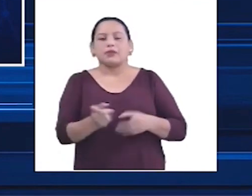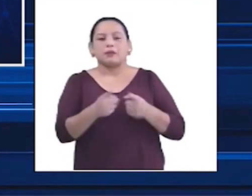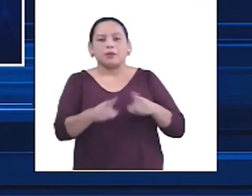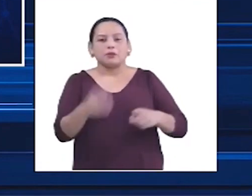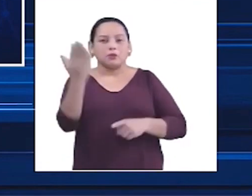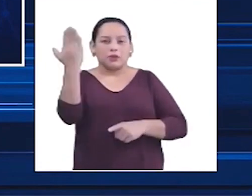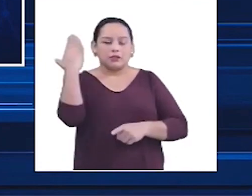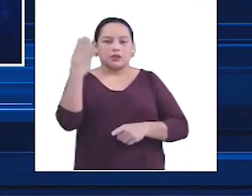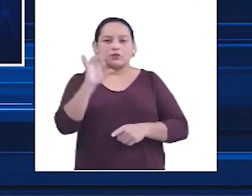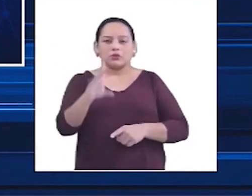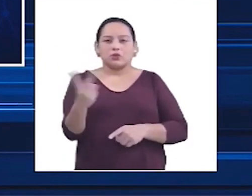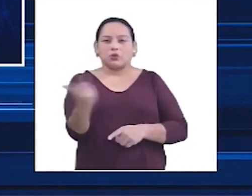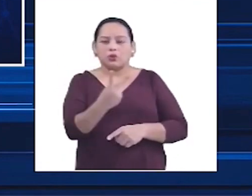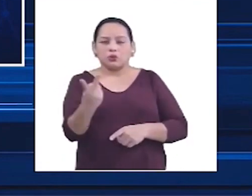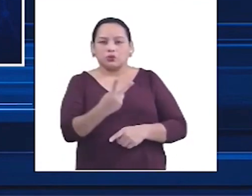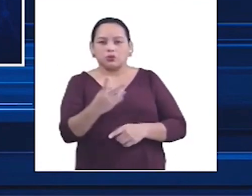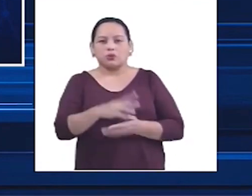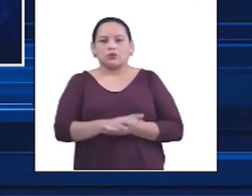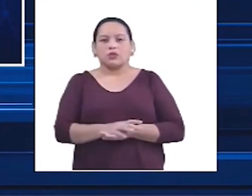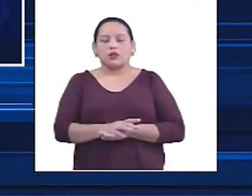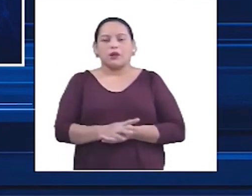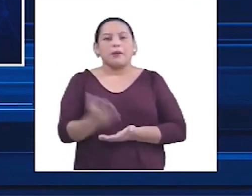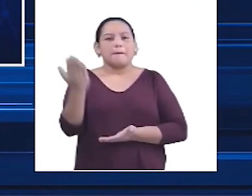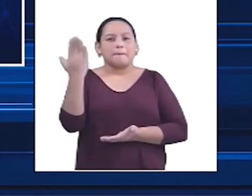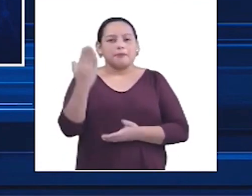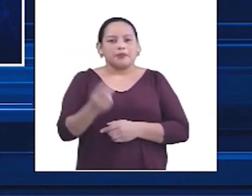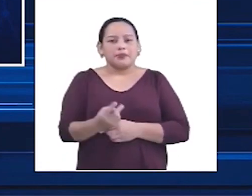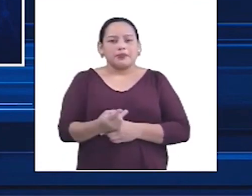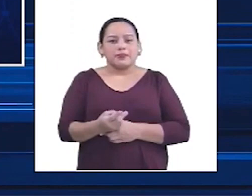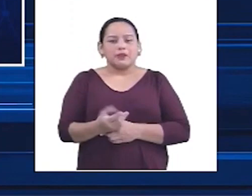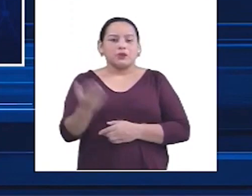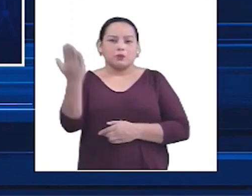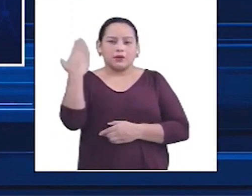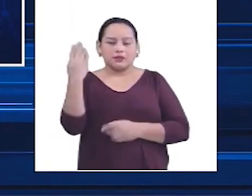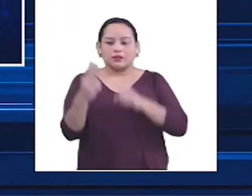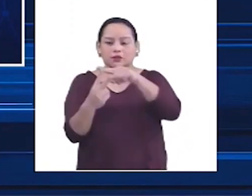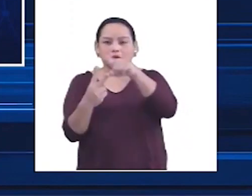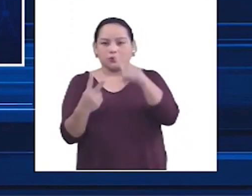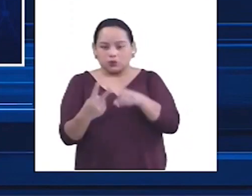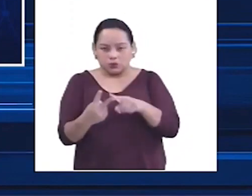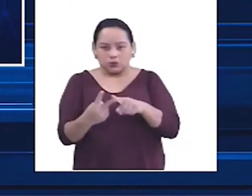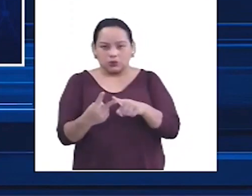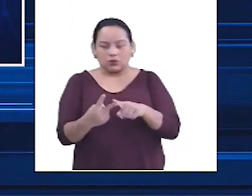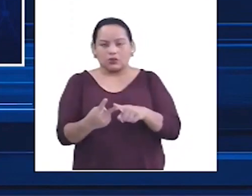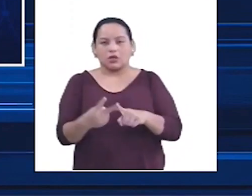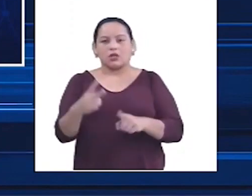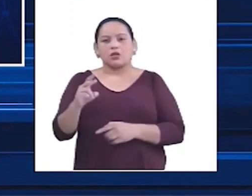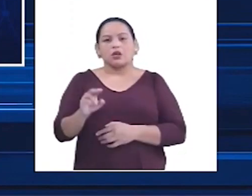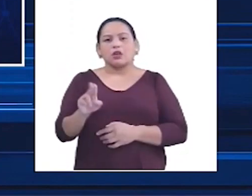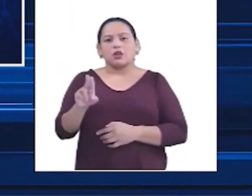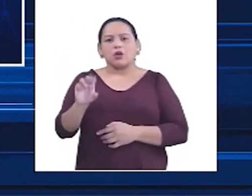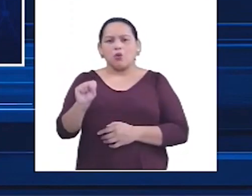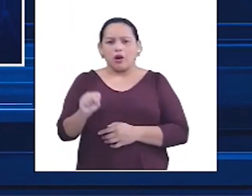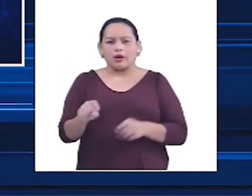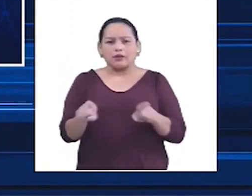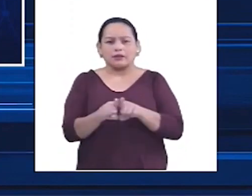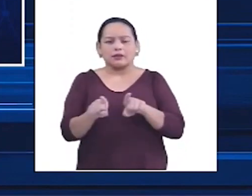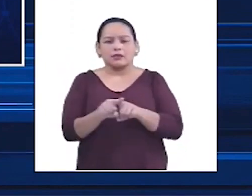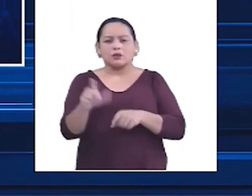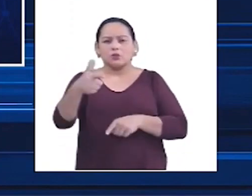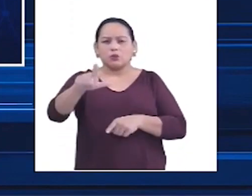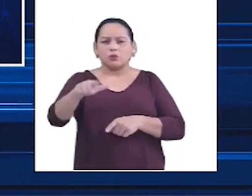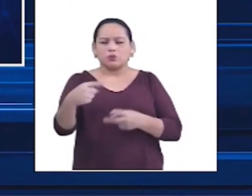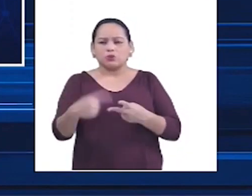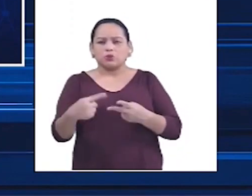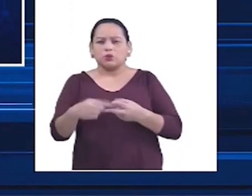duas. No presente, nós temos três. No passado, nós temos duas, que é o was and were. Olha só como é que fica